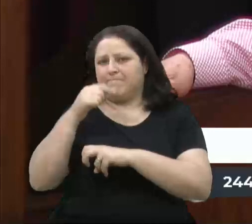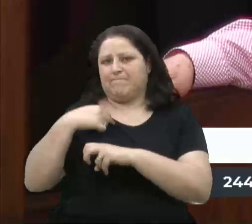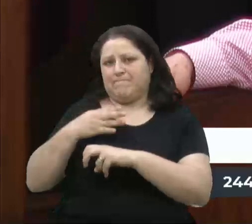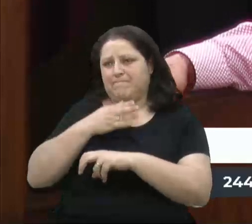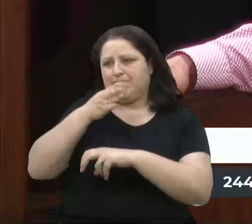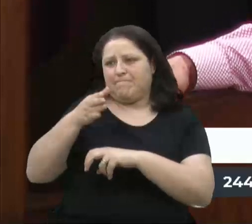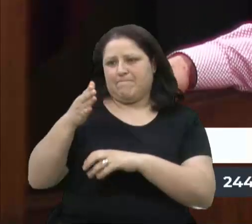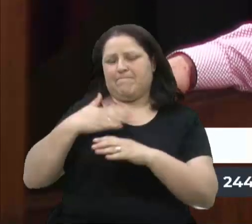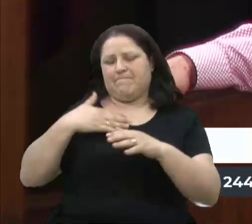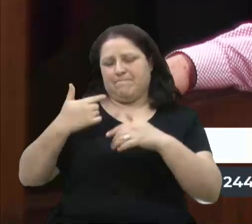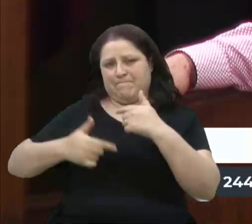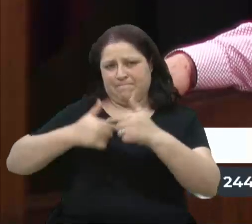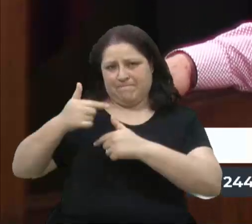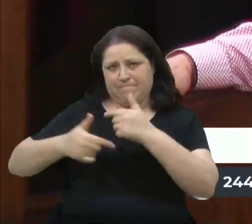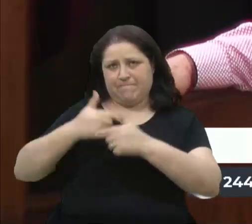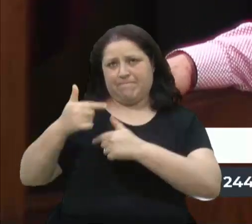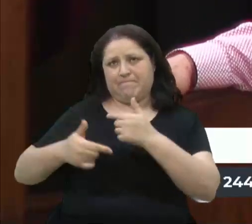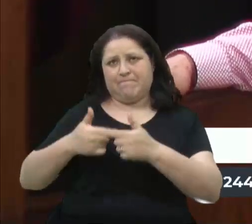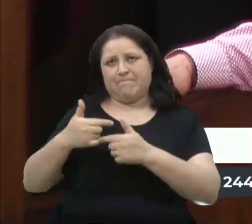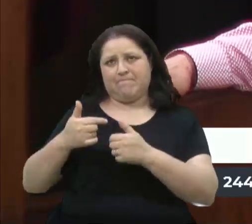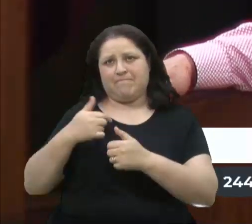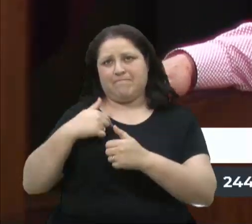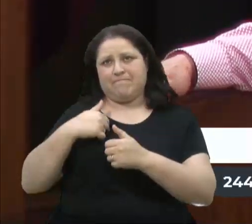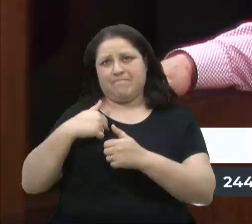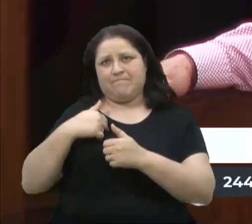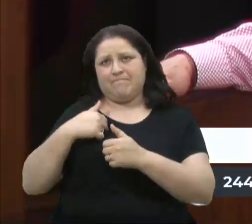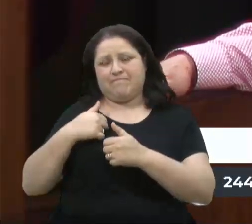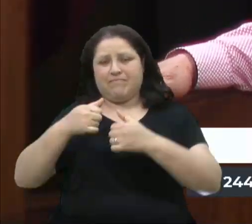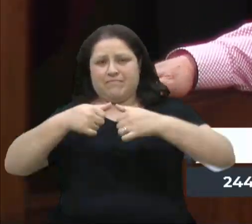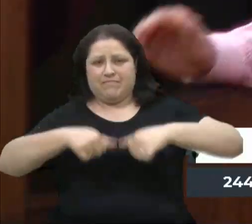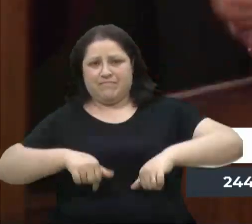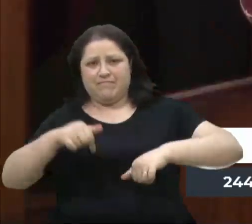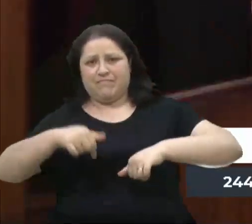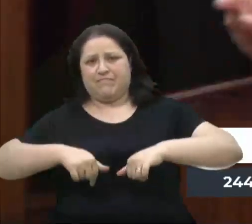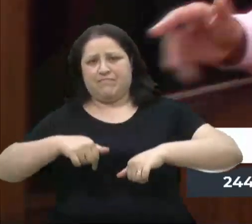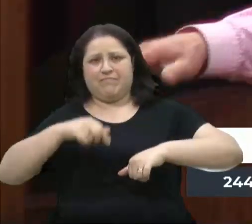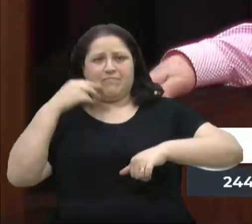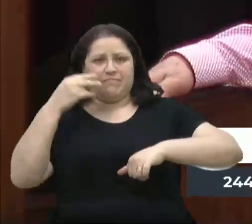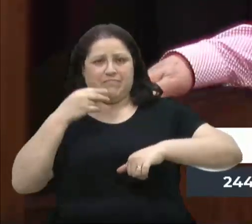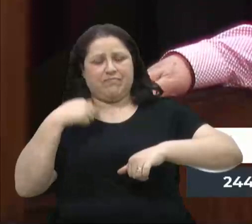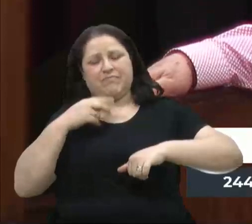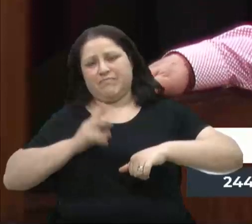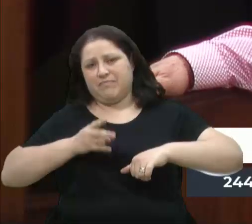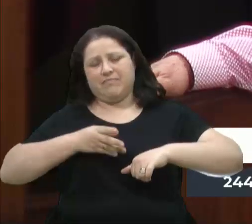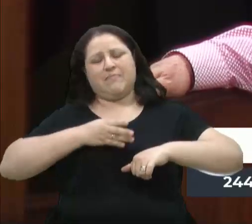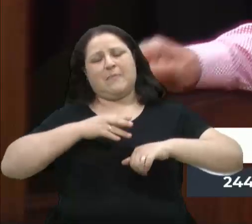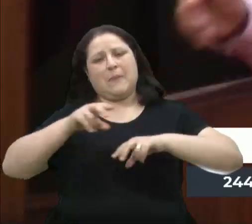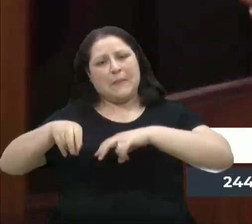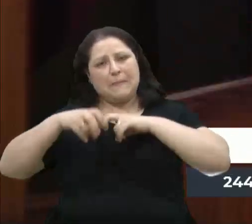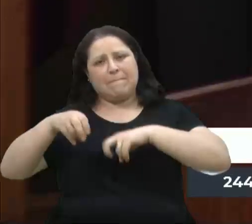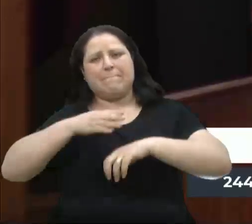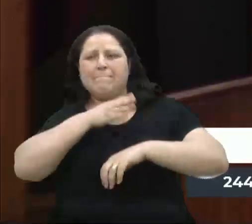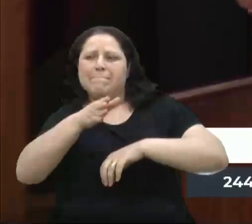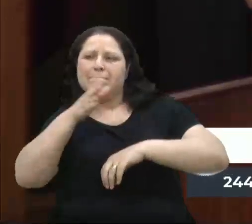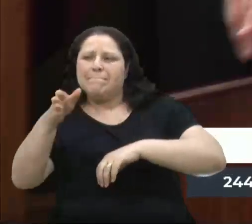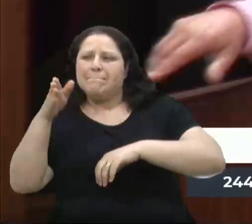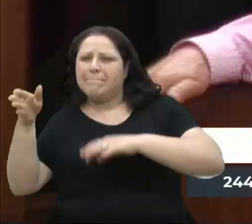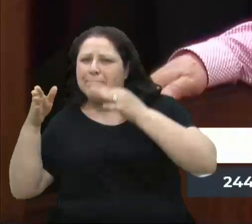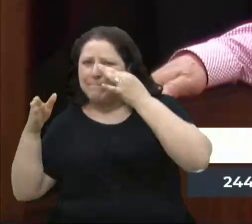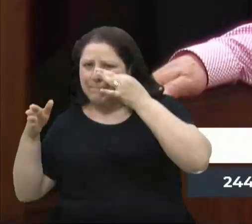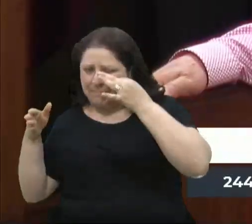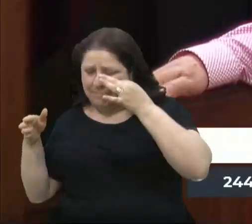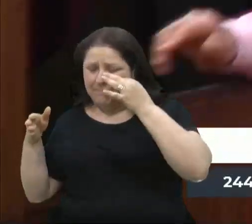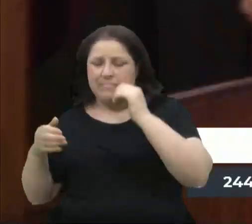meu trabalho, quanto, enfim, estar aqui como vereador, eu ando muito no interior. E tenho